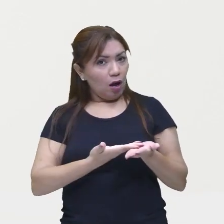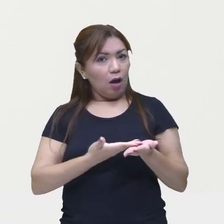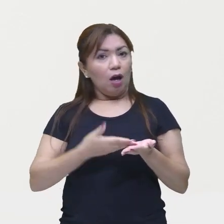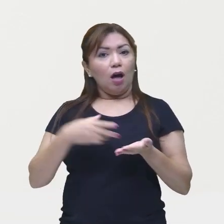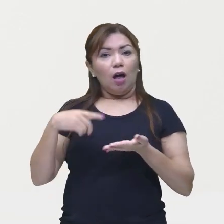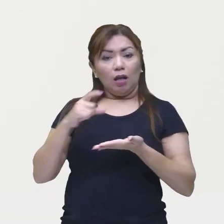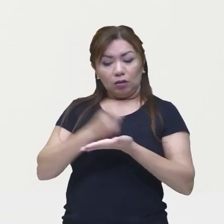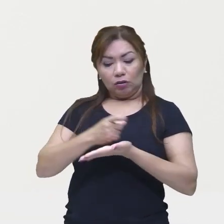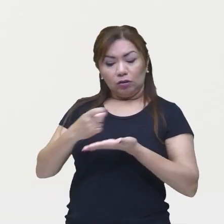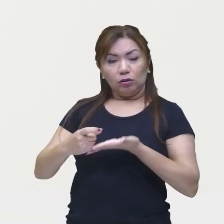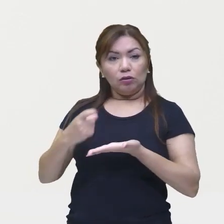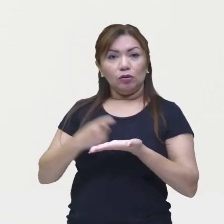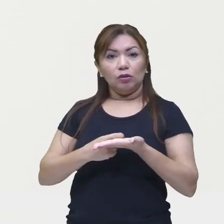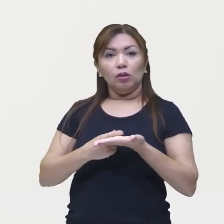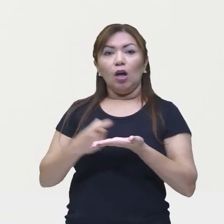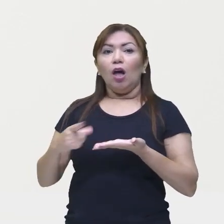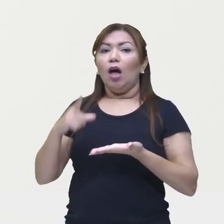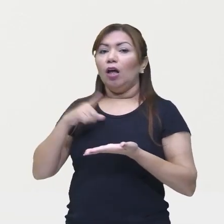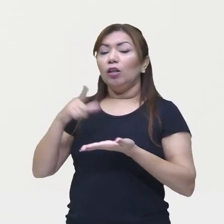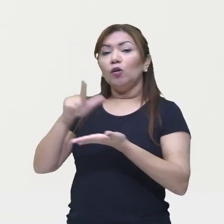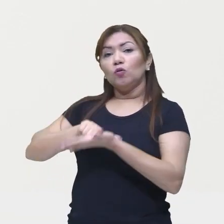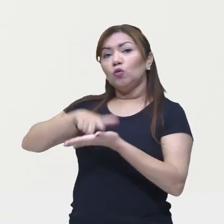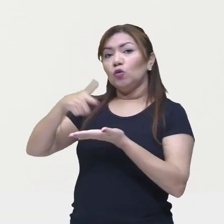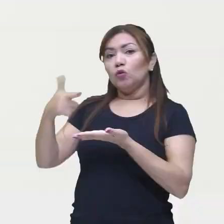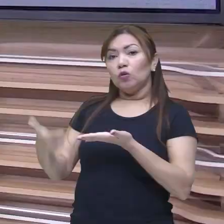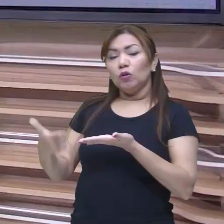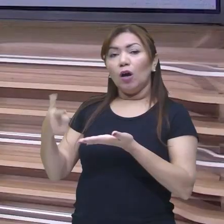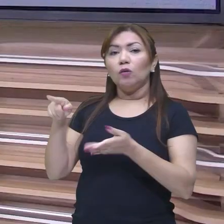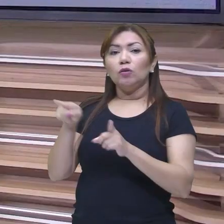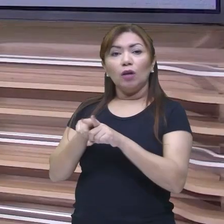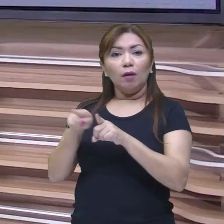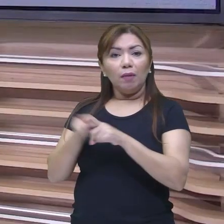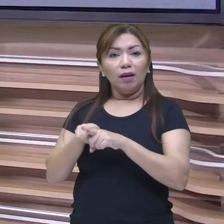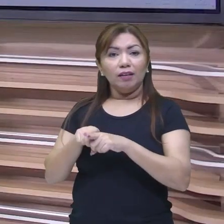com certeza, e os jornais.